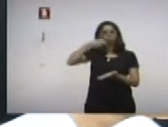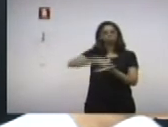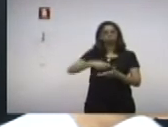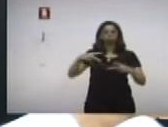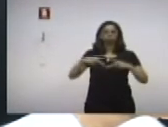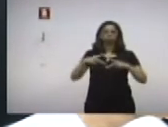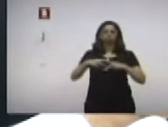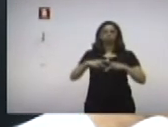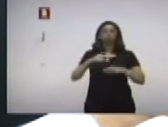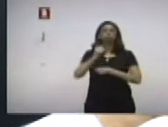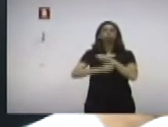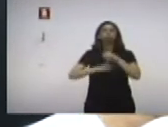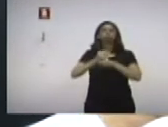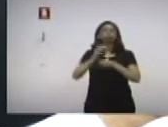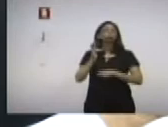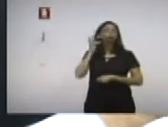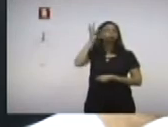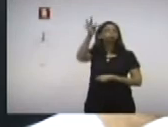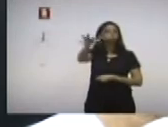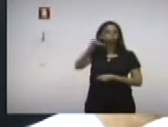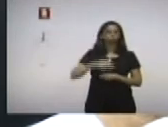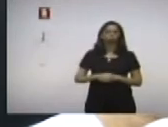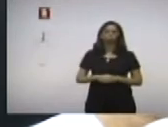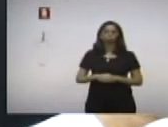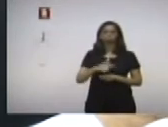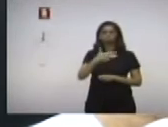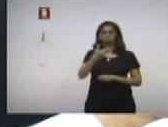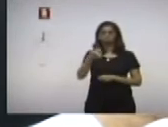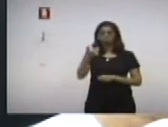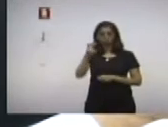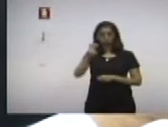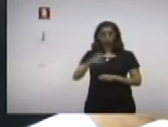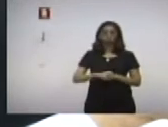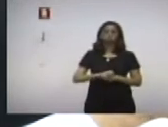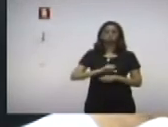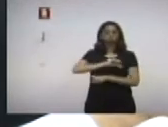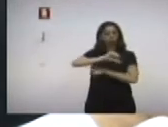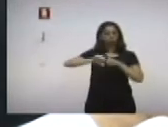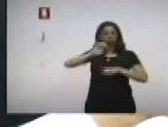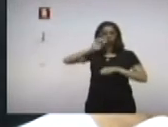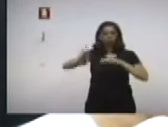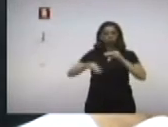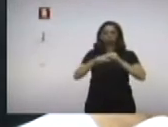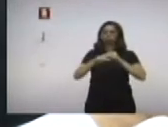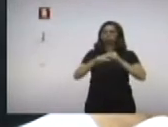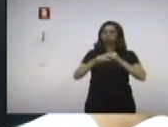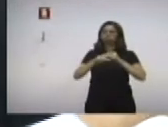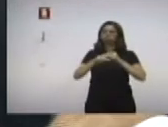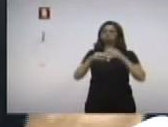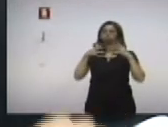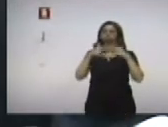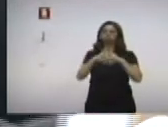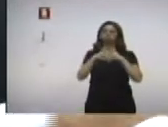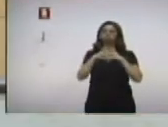de Paulínia para o exercício financeiro de 2015 com emendas modificativas número um